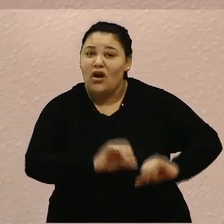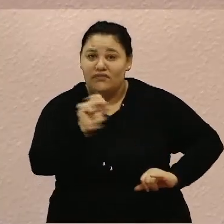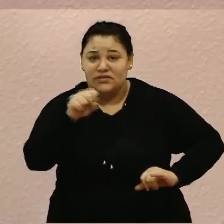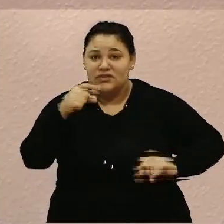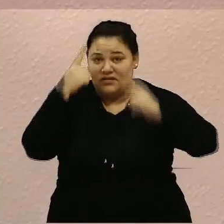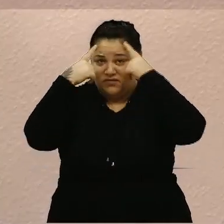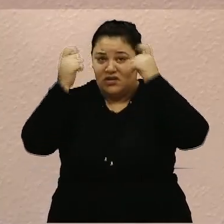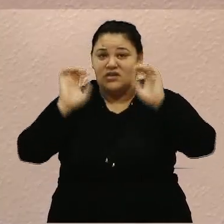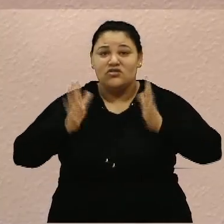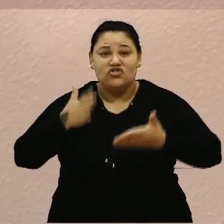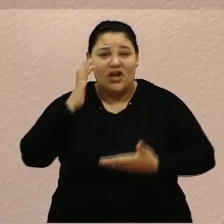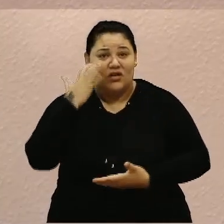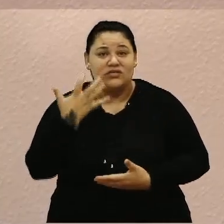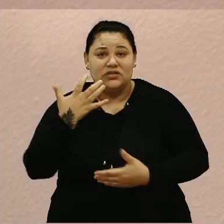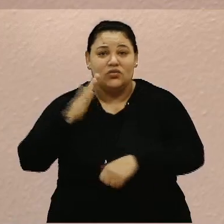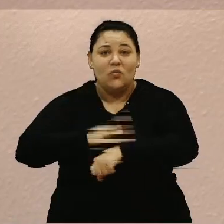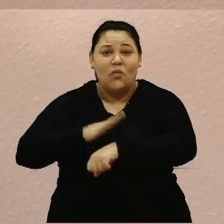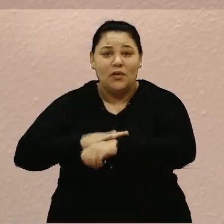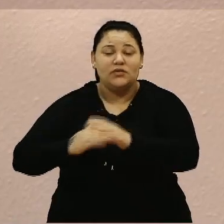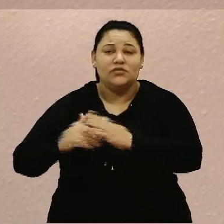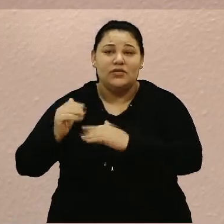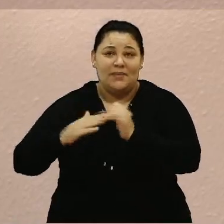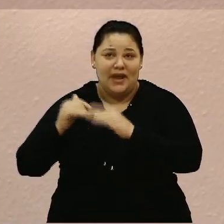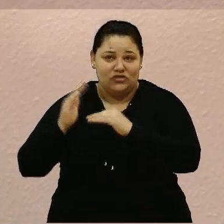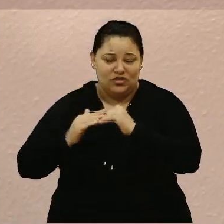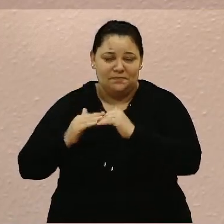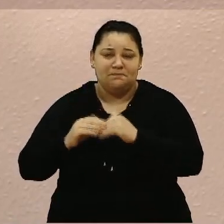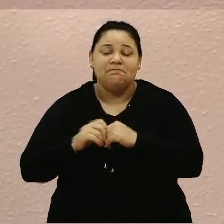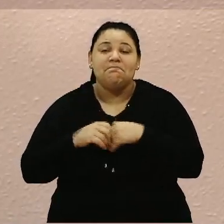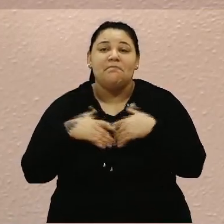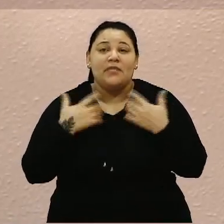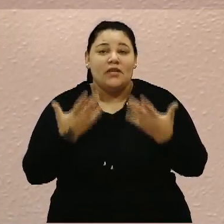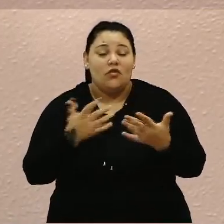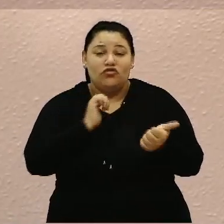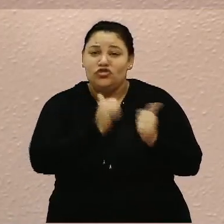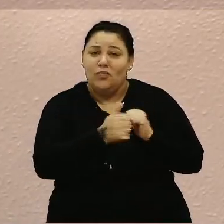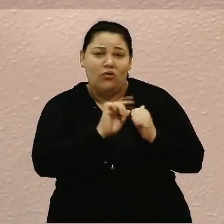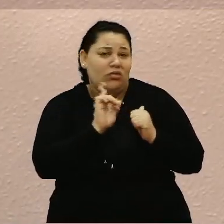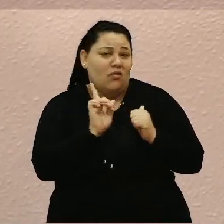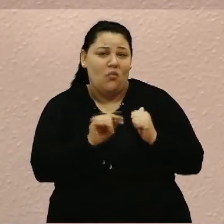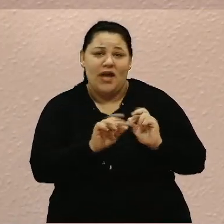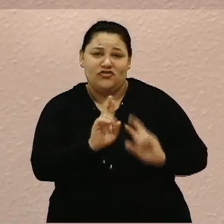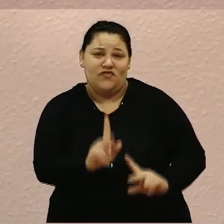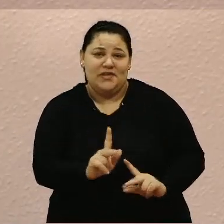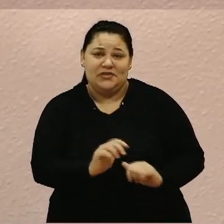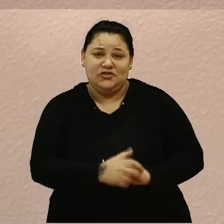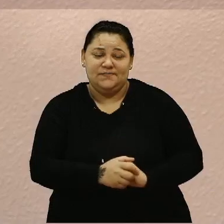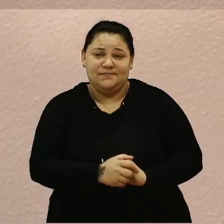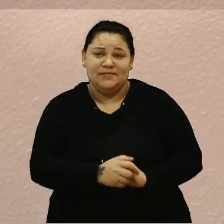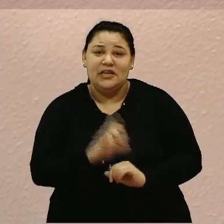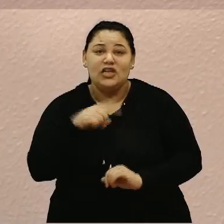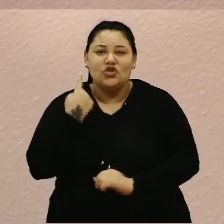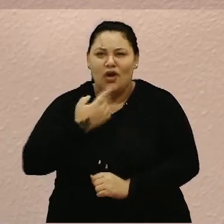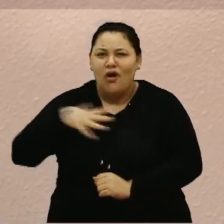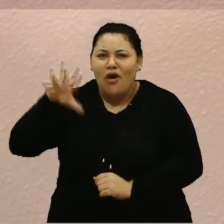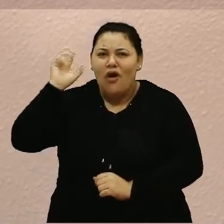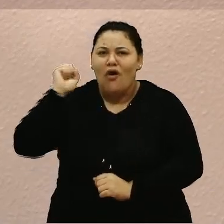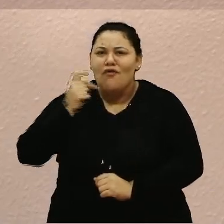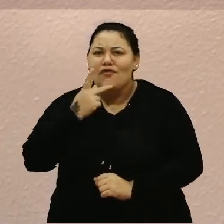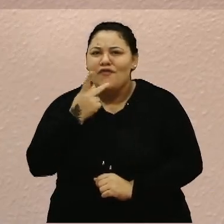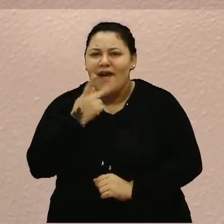que já ocorreram quando estavam praticando esse esporte. E aí o futebol não é diferente. E geralmente nós ouvimos